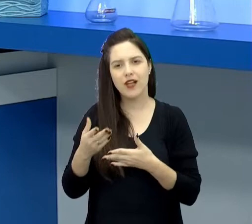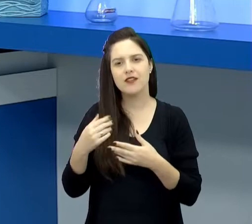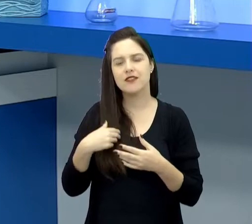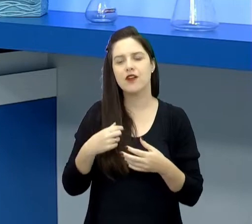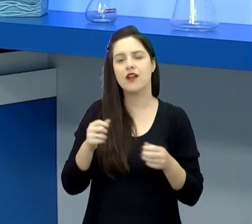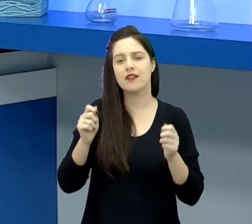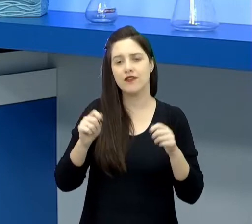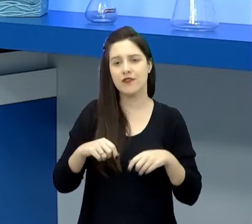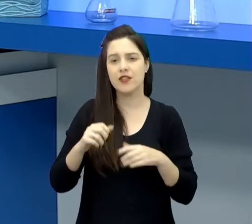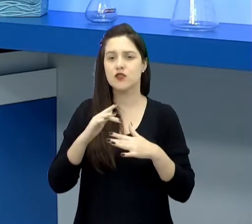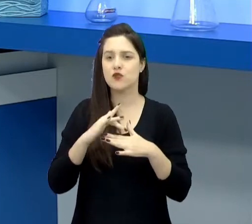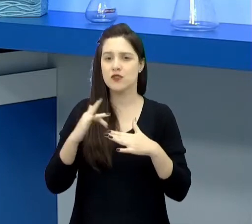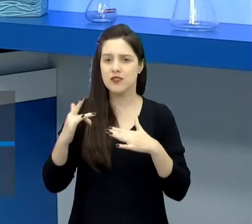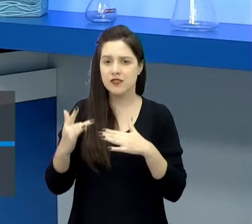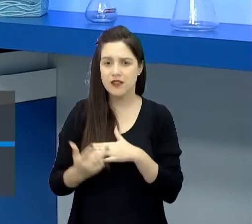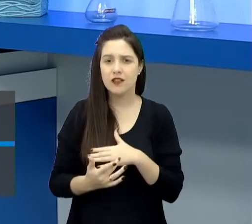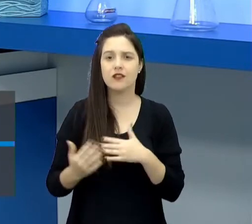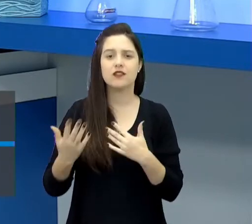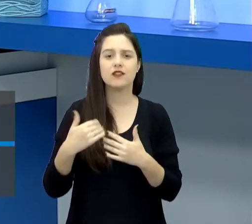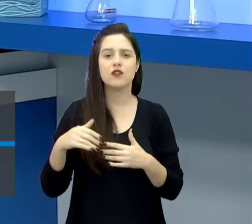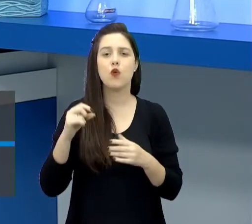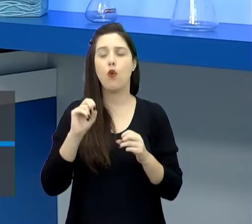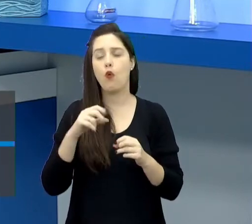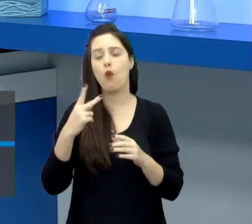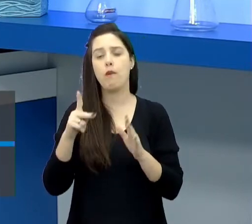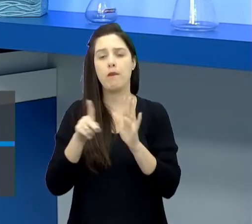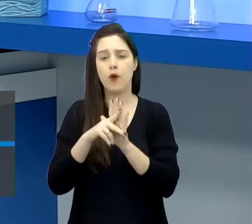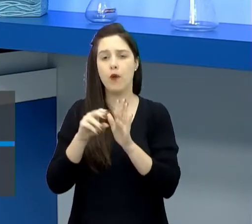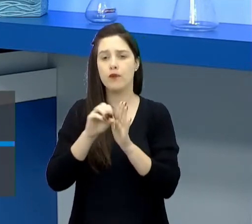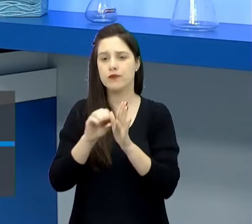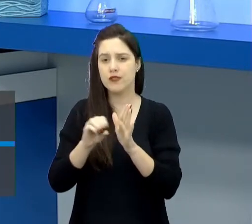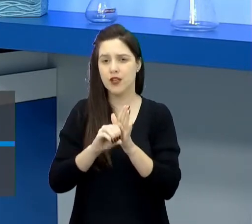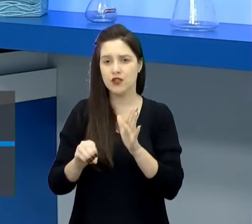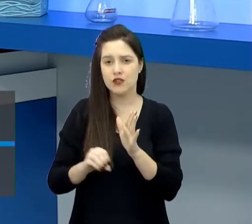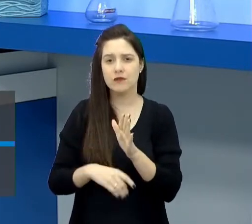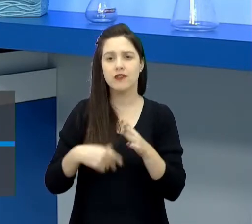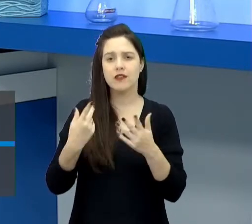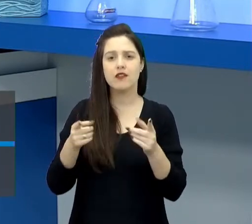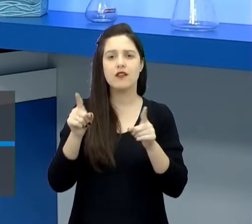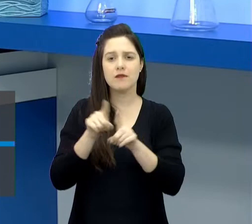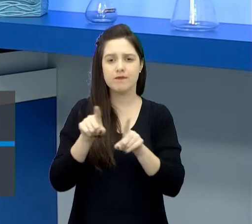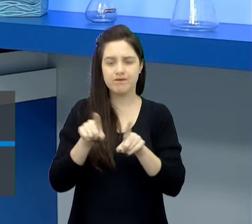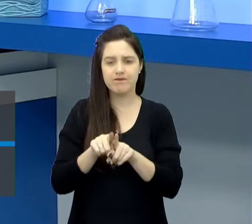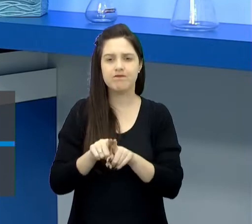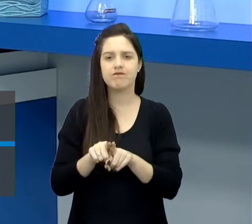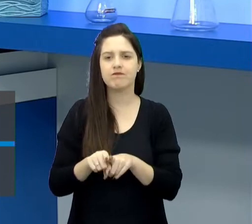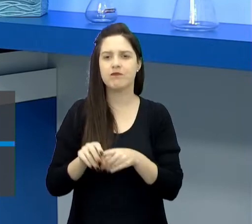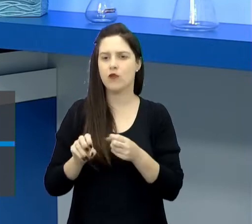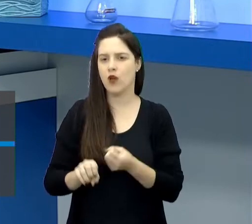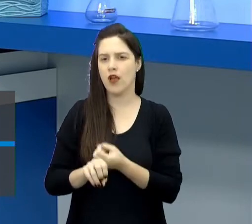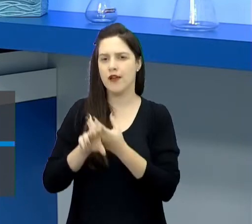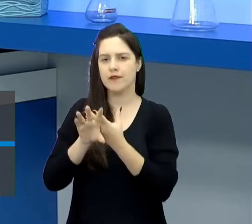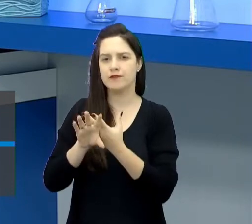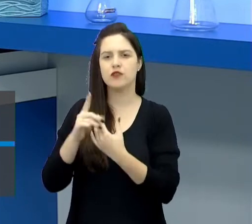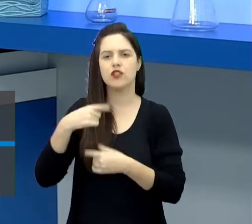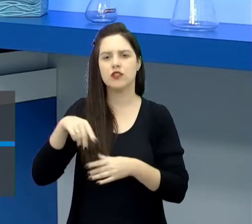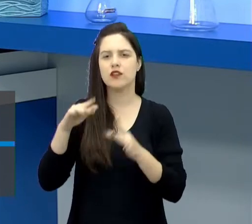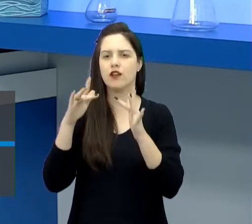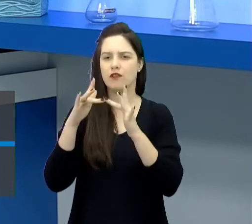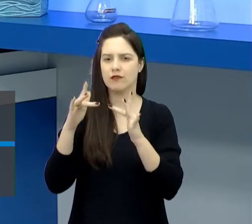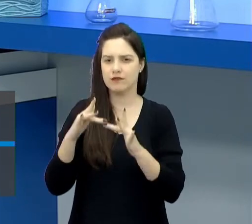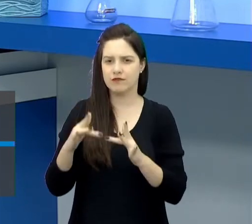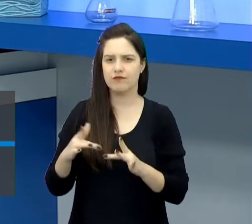redes sociais, ou aqui no seu próprio Centro de Mídias, é muito fácil o canal de comunicação nosso. Então, só entrar em contato e a gente